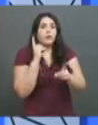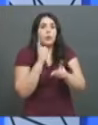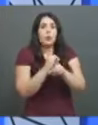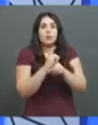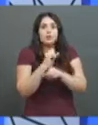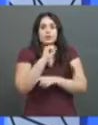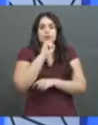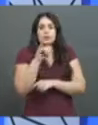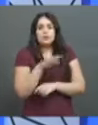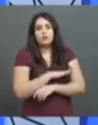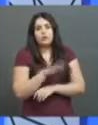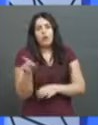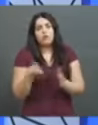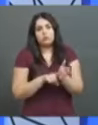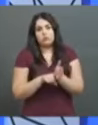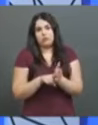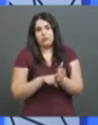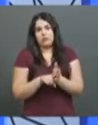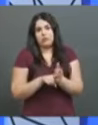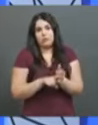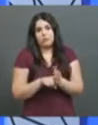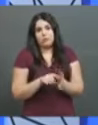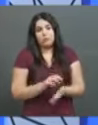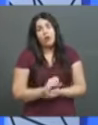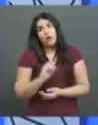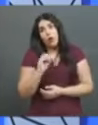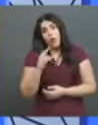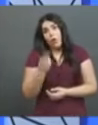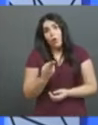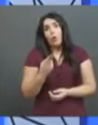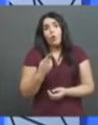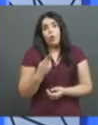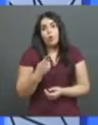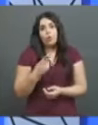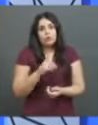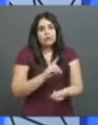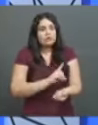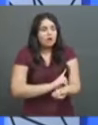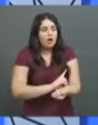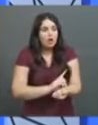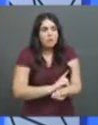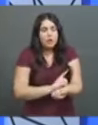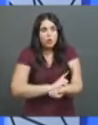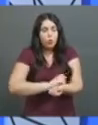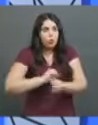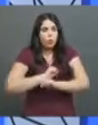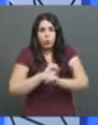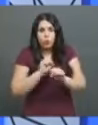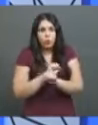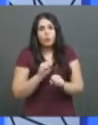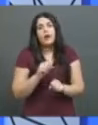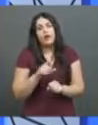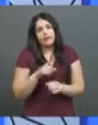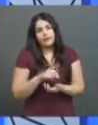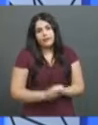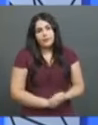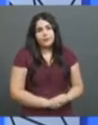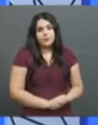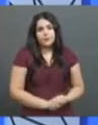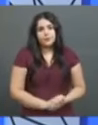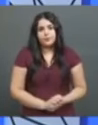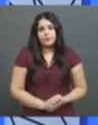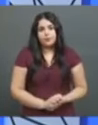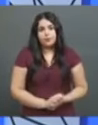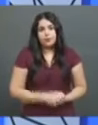for fazer um exame. A menos que você esteja gravemente descompensado, dificilmente você vai ter sintoma. E outro problema